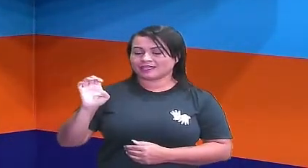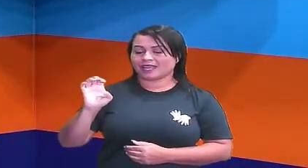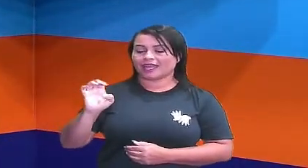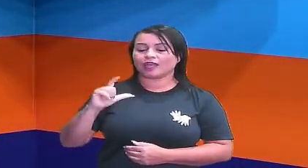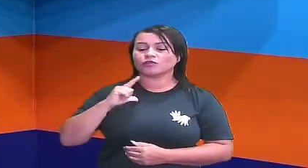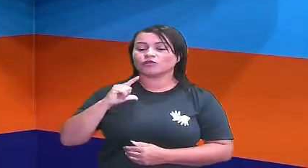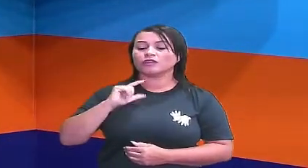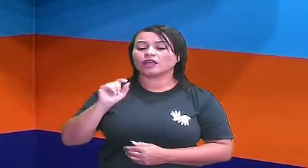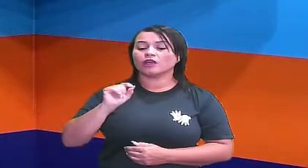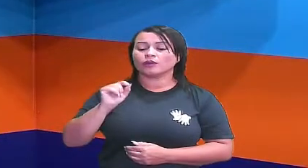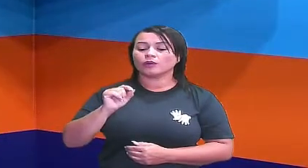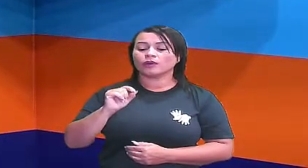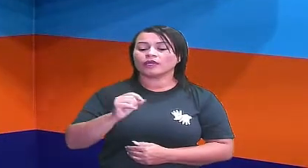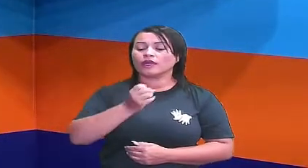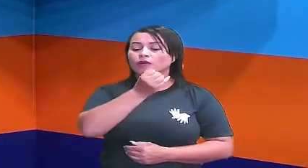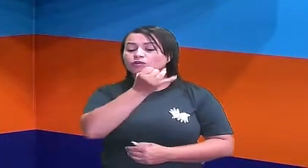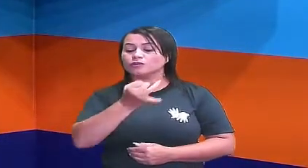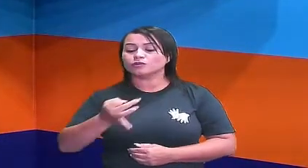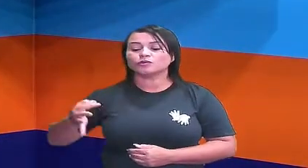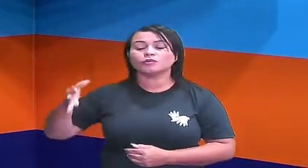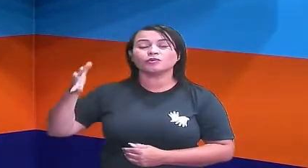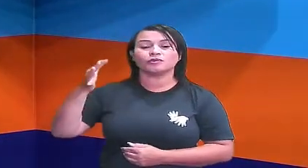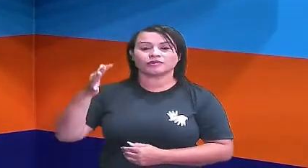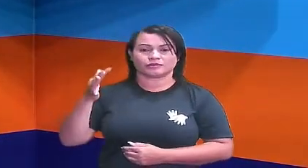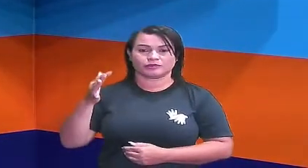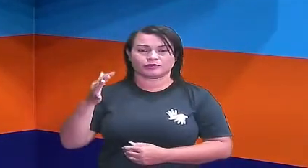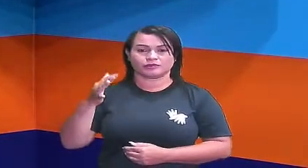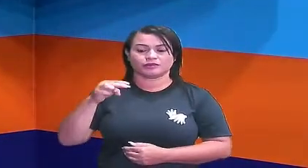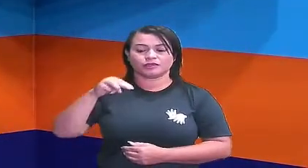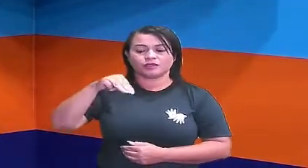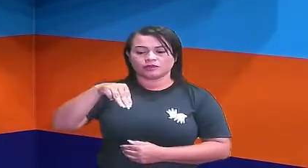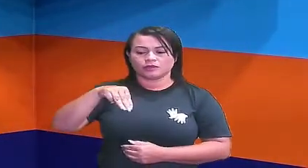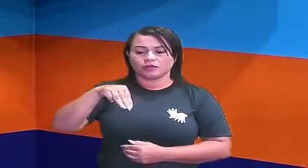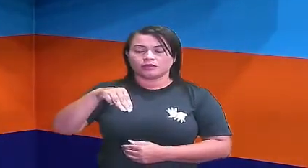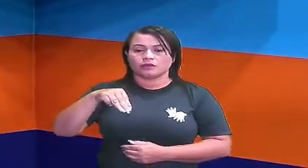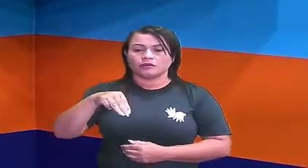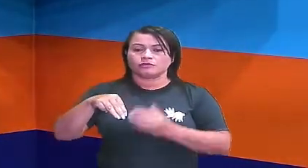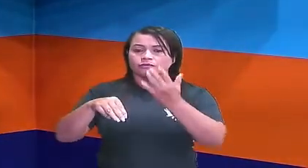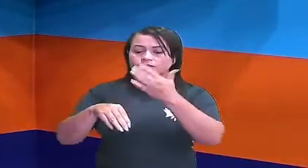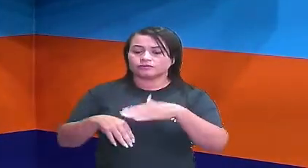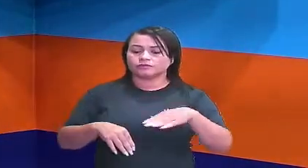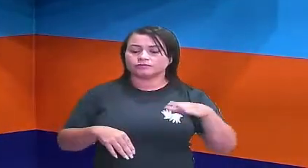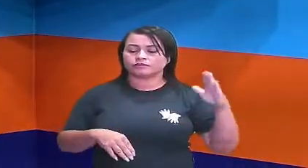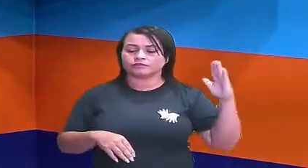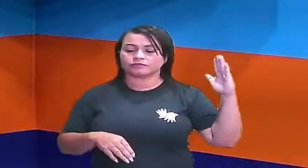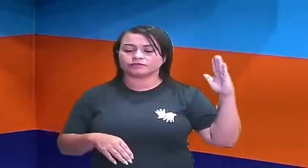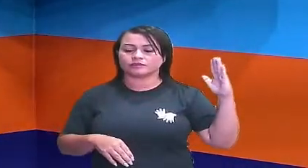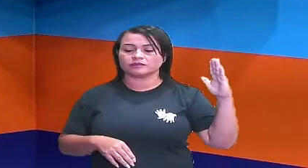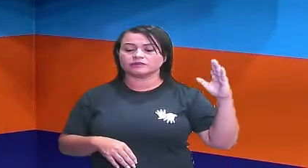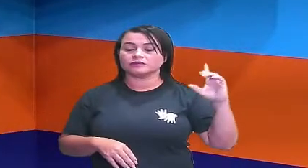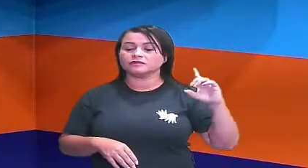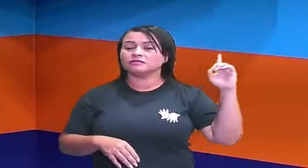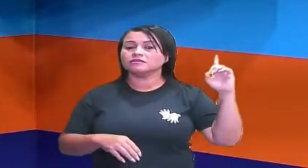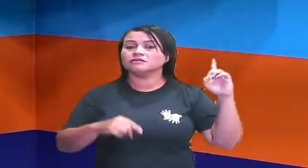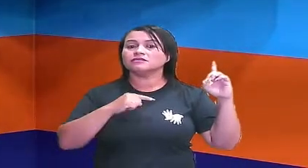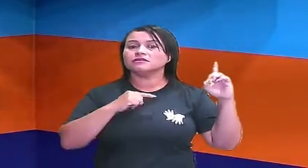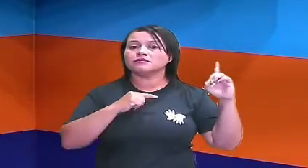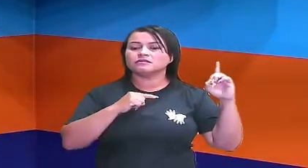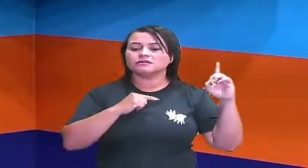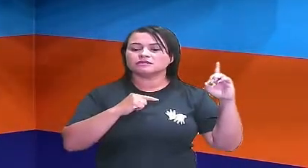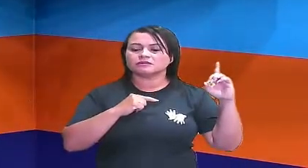eu tenho os múltiplos do metro. Do lado direito, eu tenho